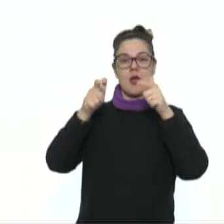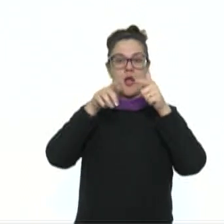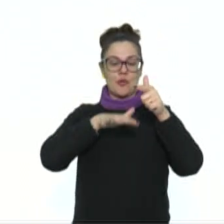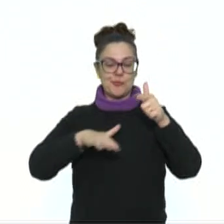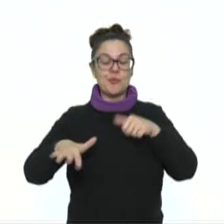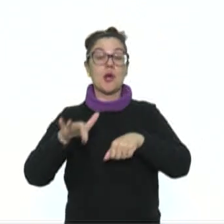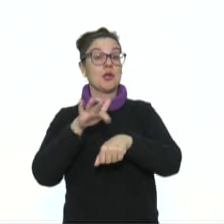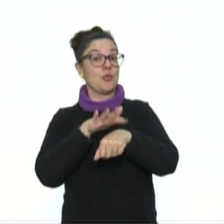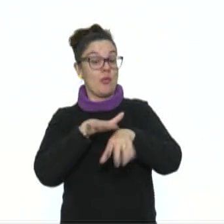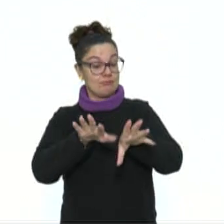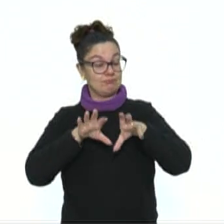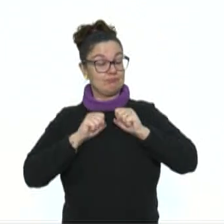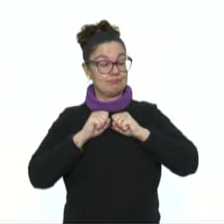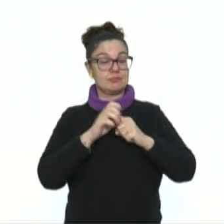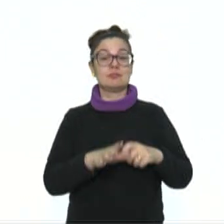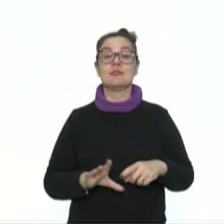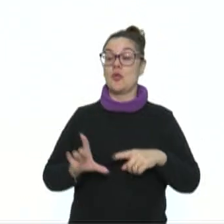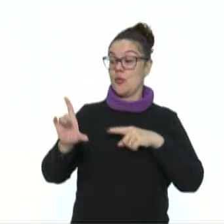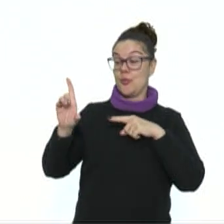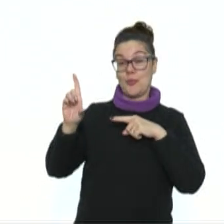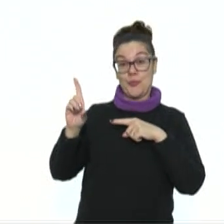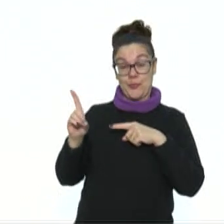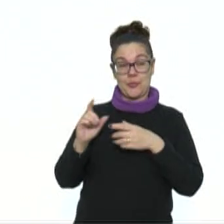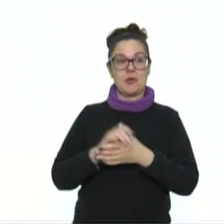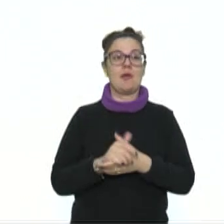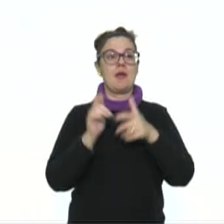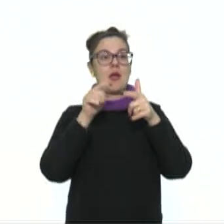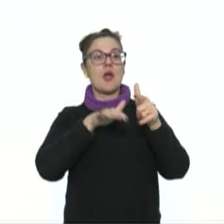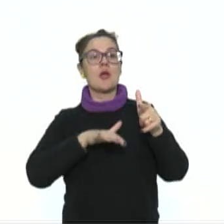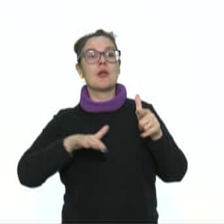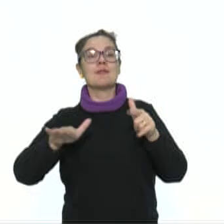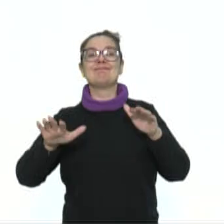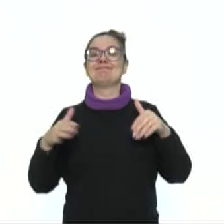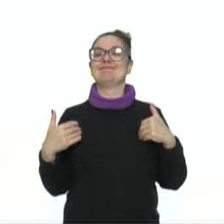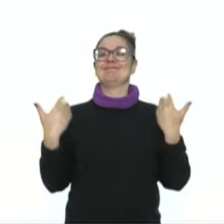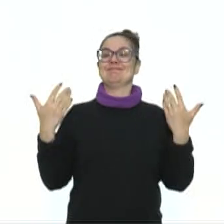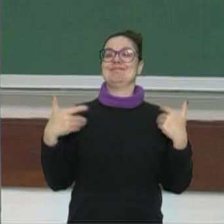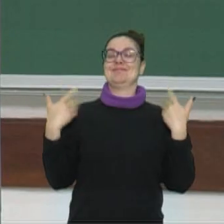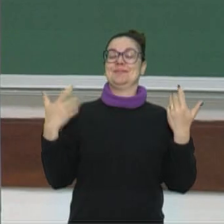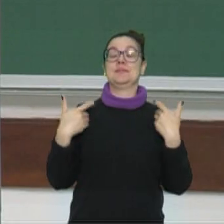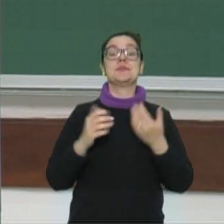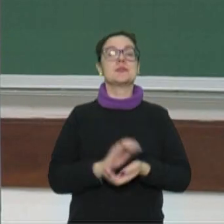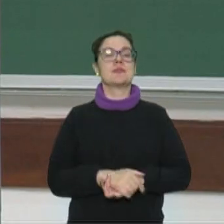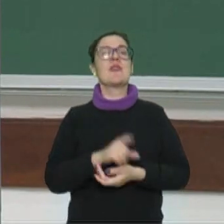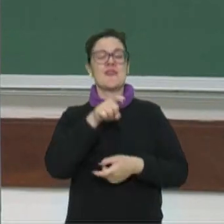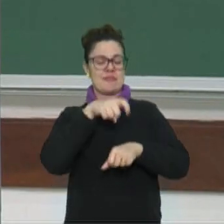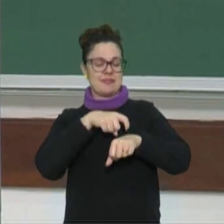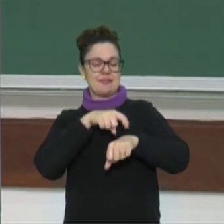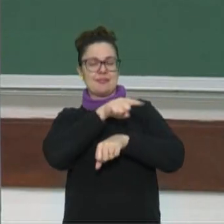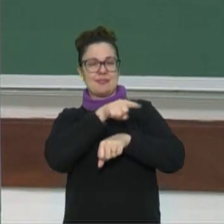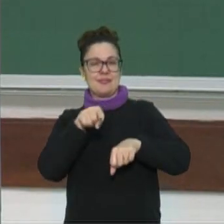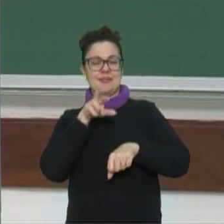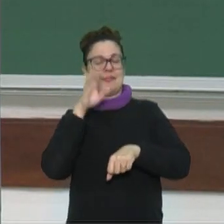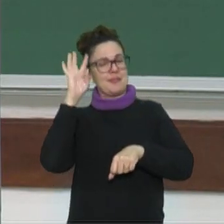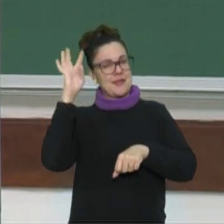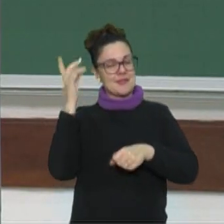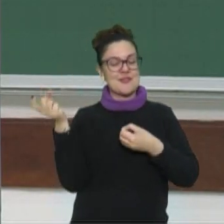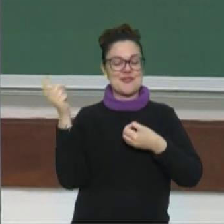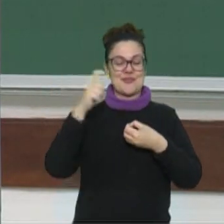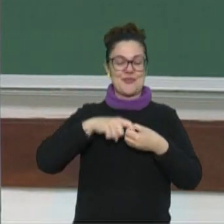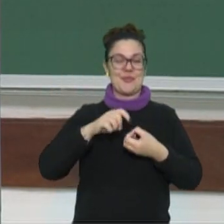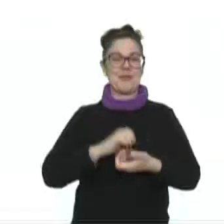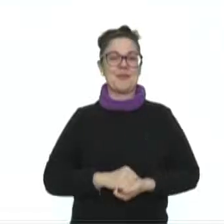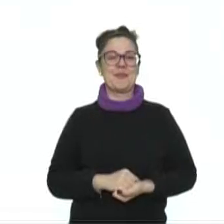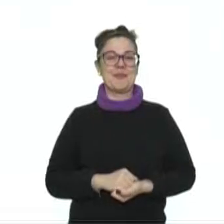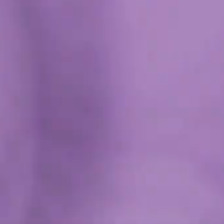de doenças? Ou D. Quer dizer que era um lugar de entretenimento? Vocês têm uns minutinhos para pensar e já